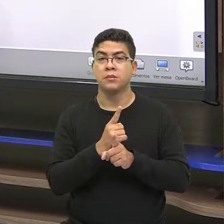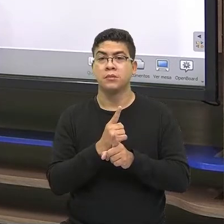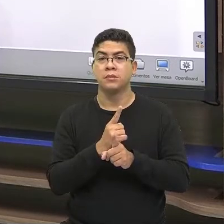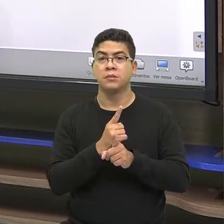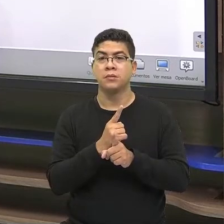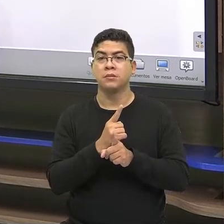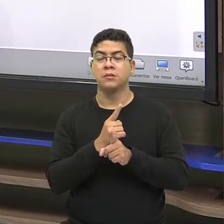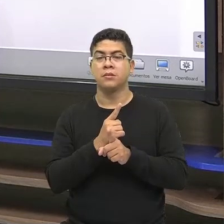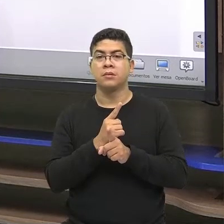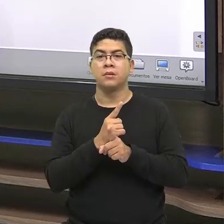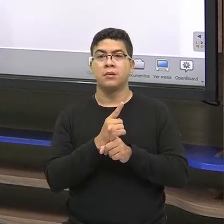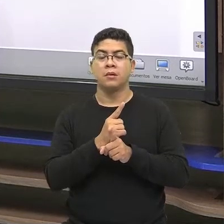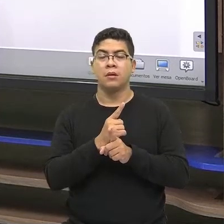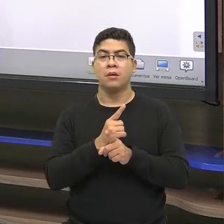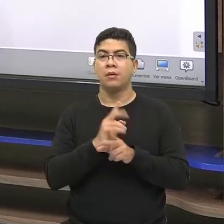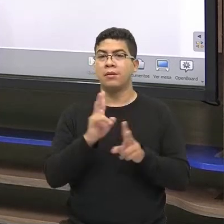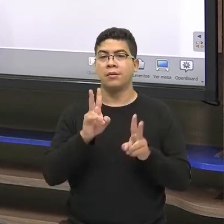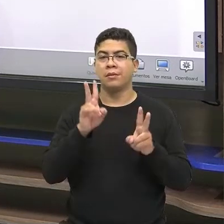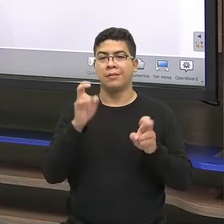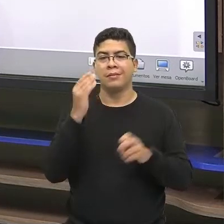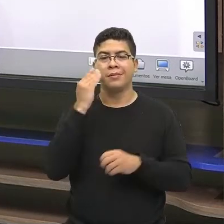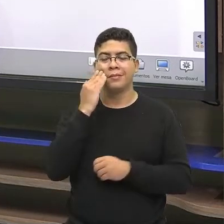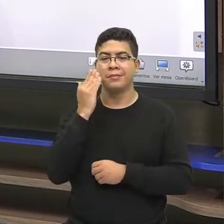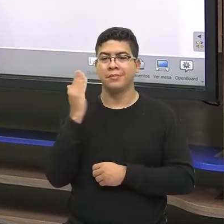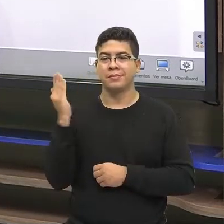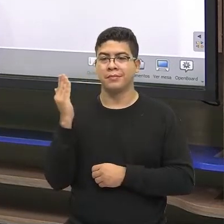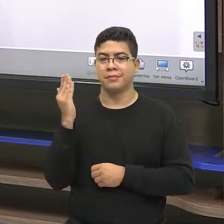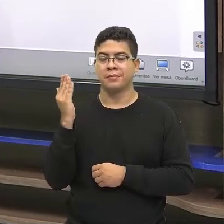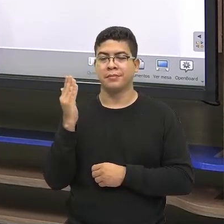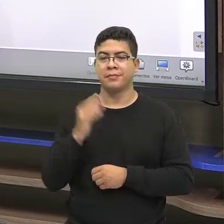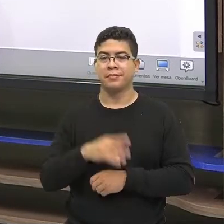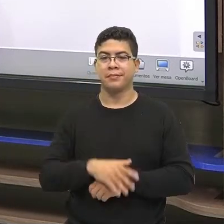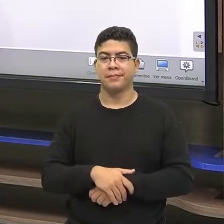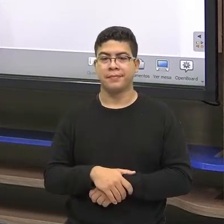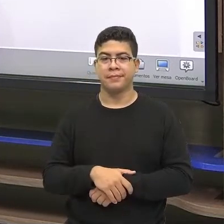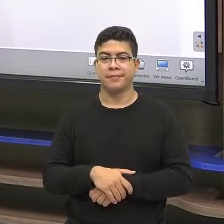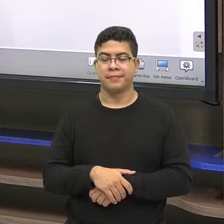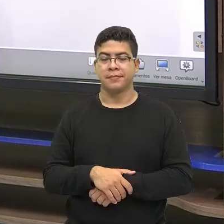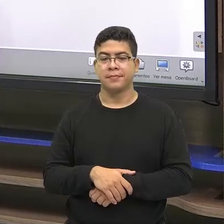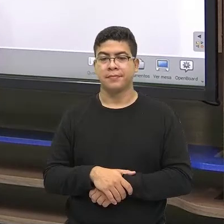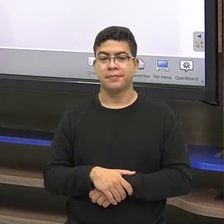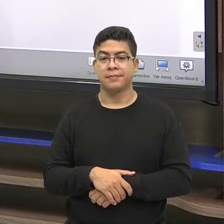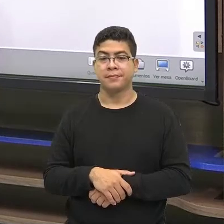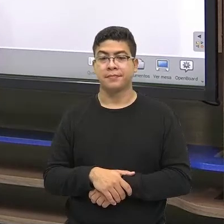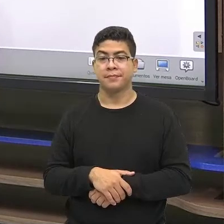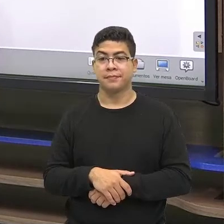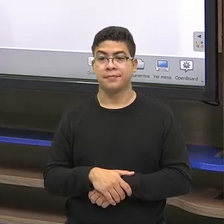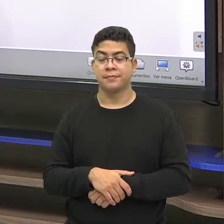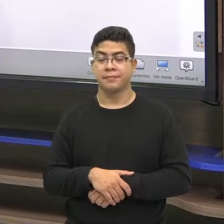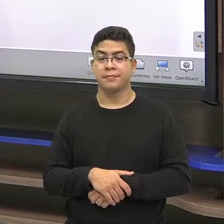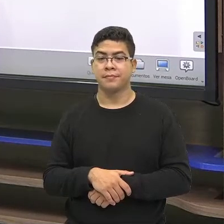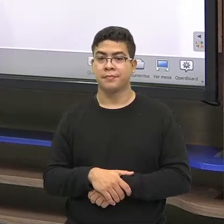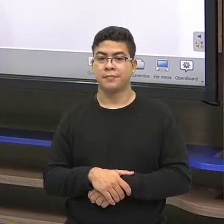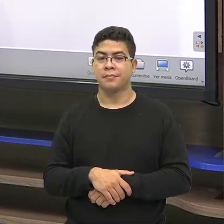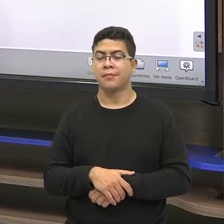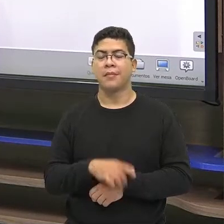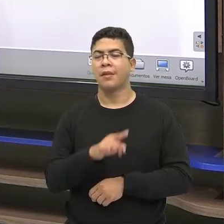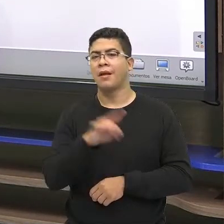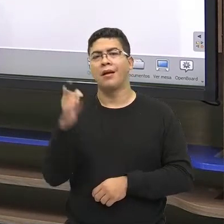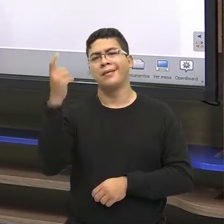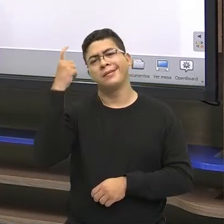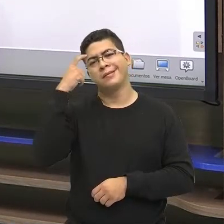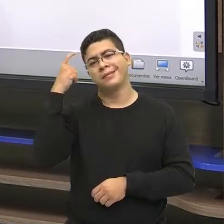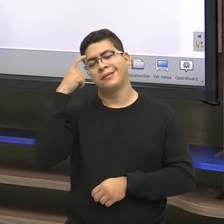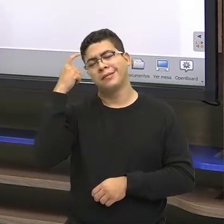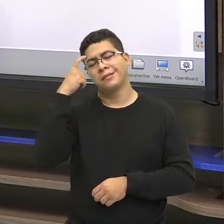neste poema a morte como libertação, né? Pode ser. Será? Quem pensa assim,